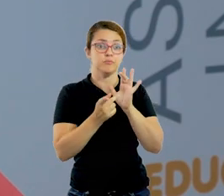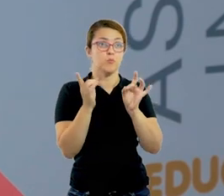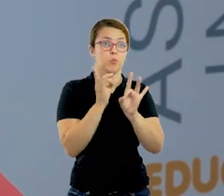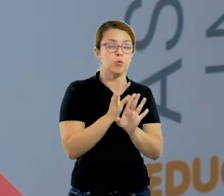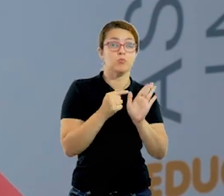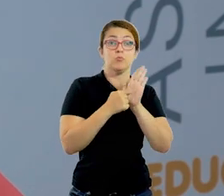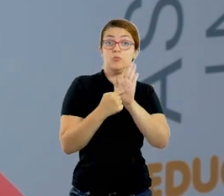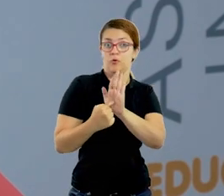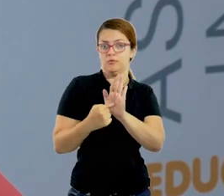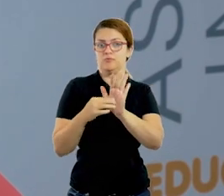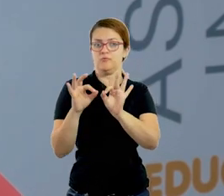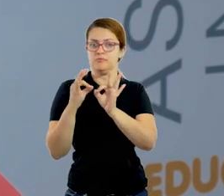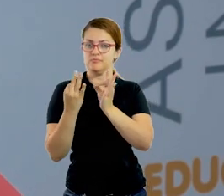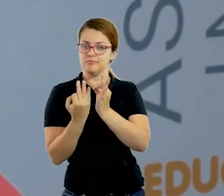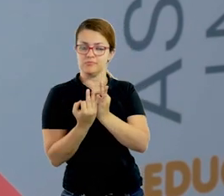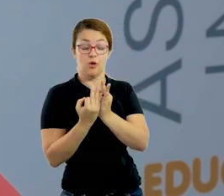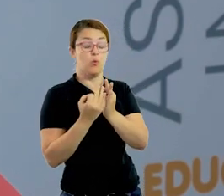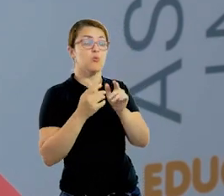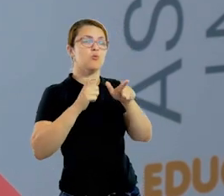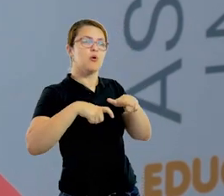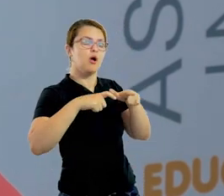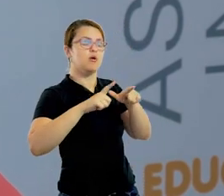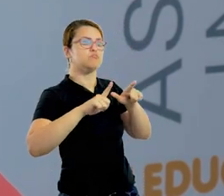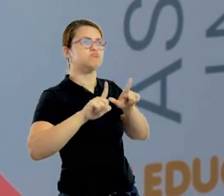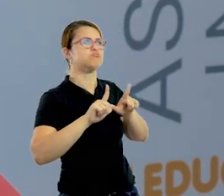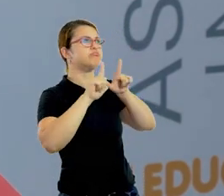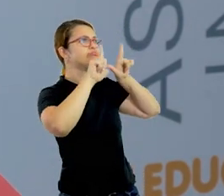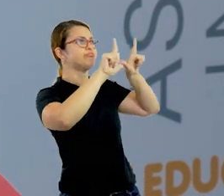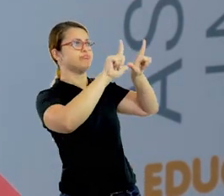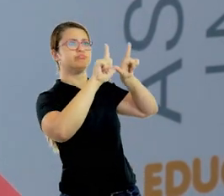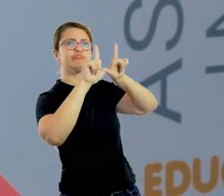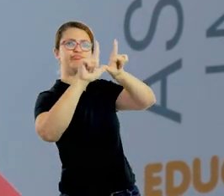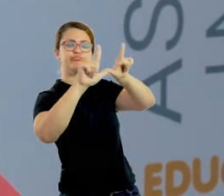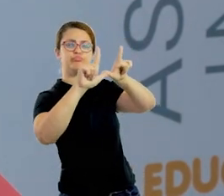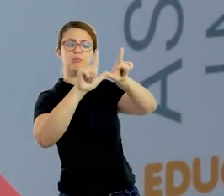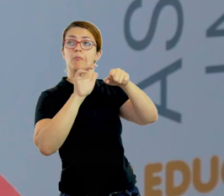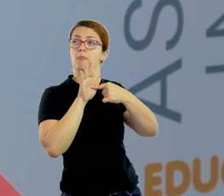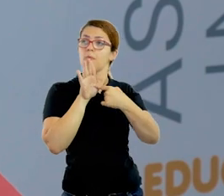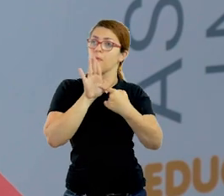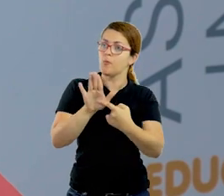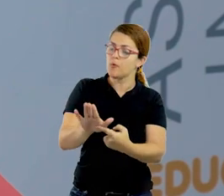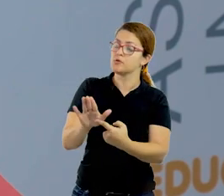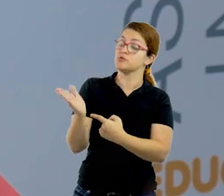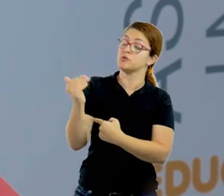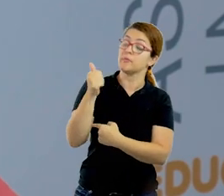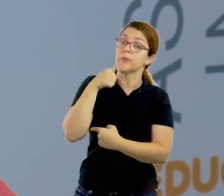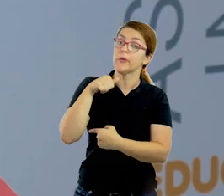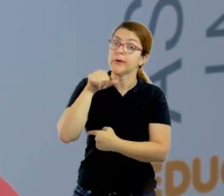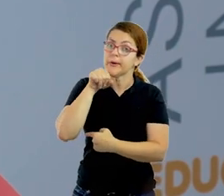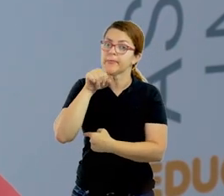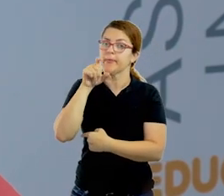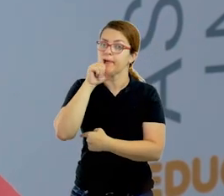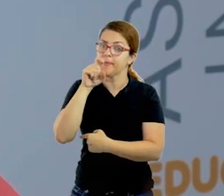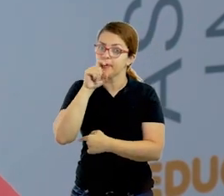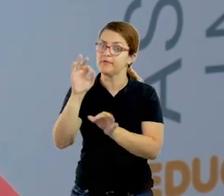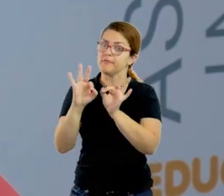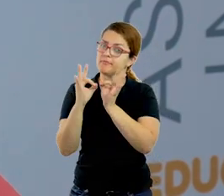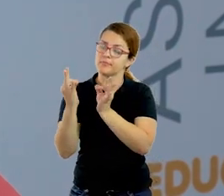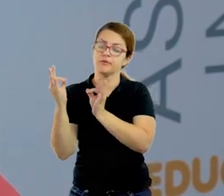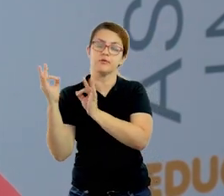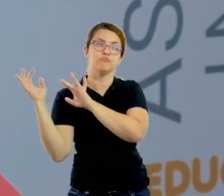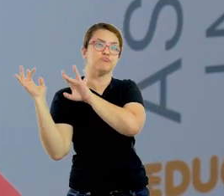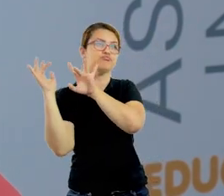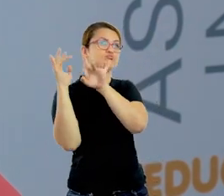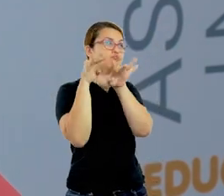pessoas. Reserve um espaço na sua casa, deixe à disposição das pessoas, mostre para o papai, para a mamãe, para a